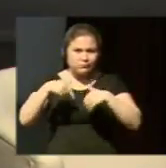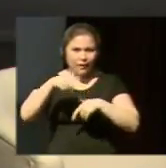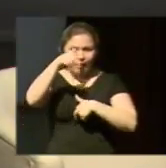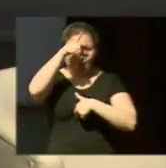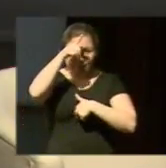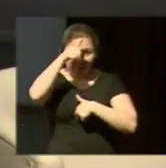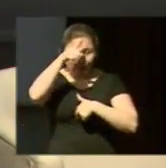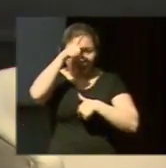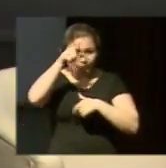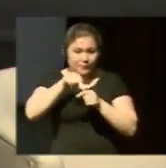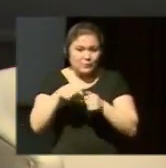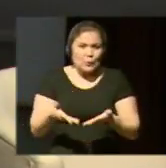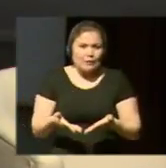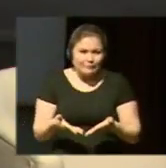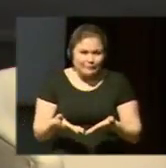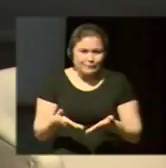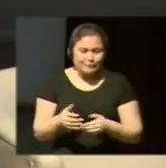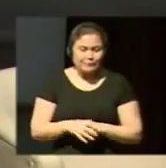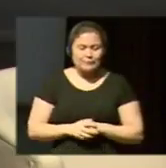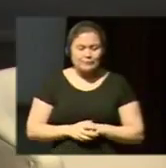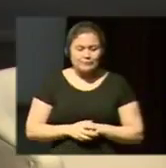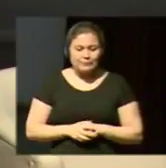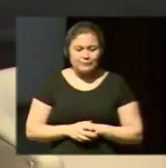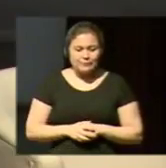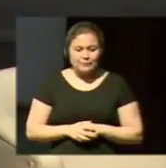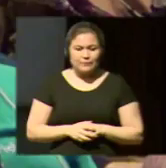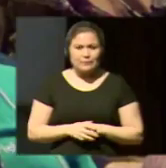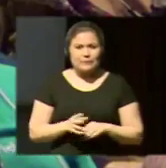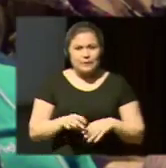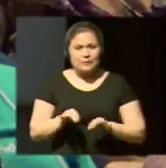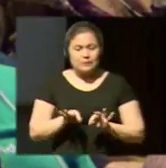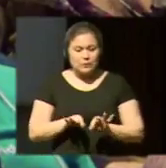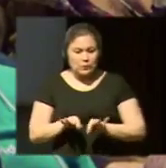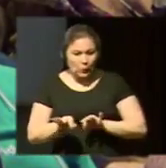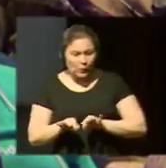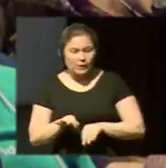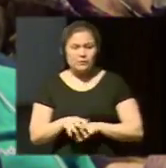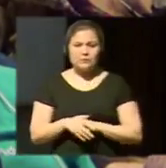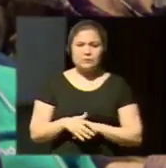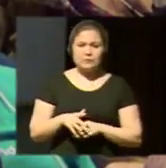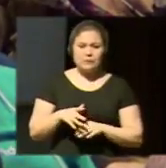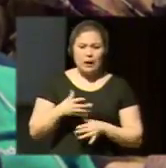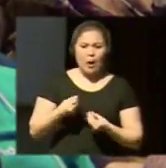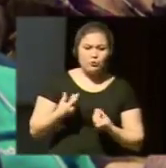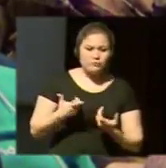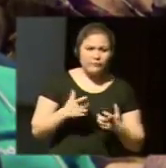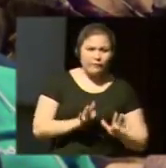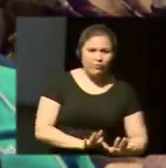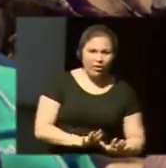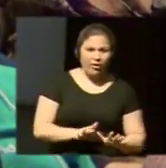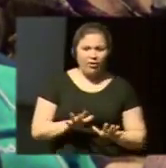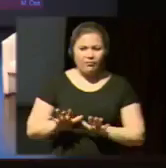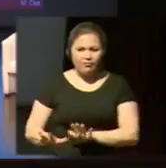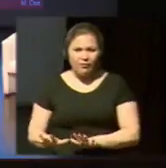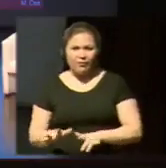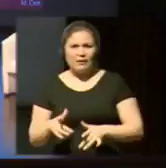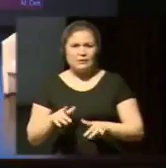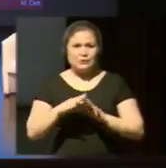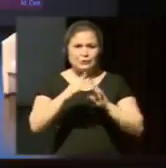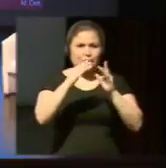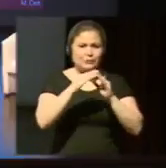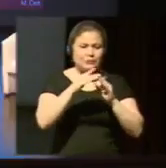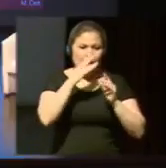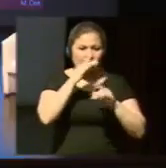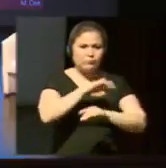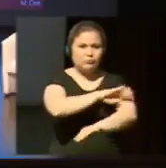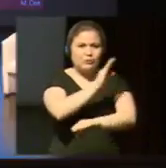a Alemanha vai fazer com isso? Por que vocês se organizam, vamos acomodá-los em ginásios,